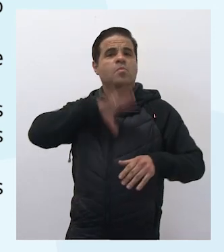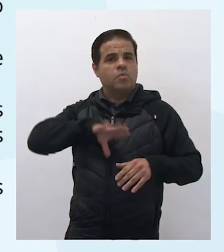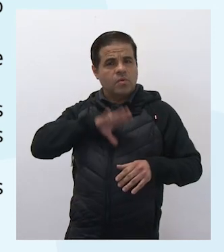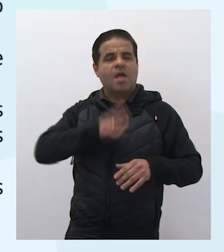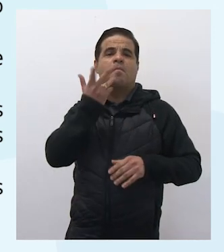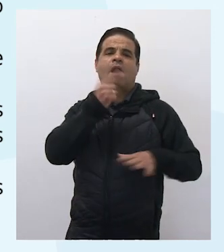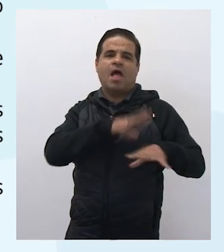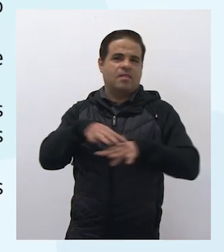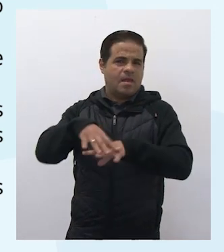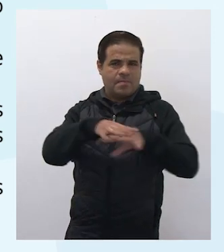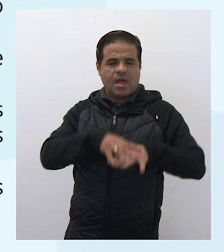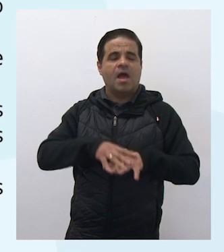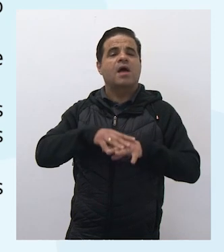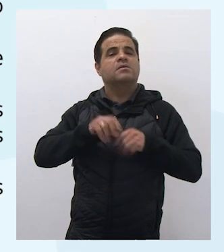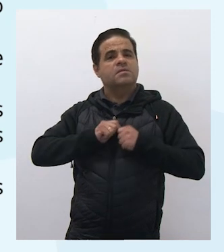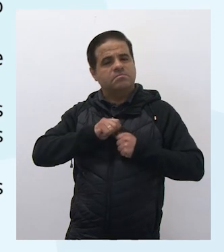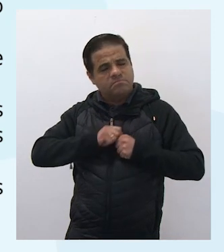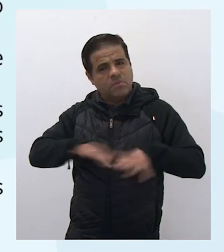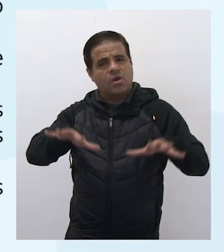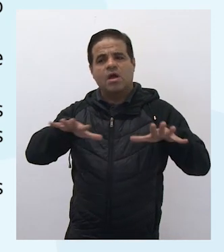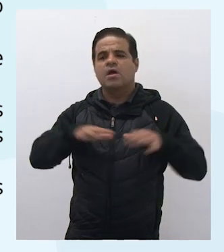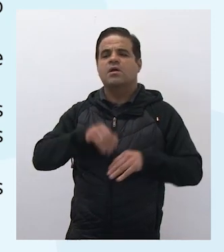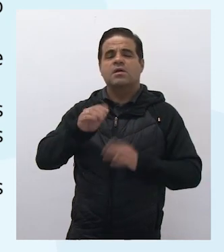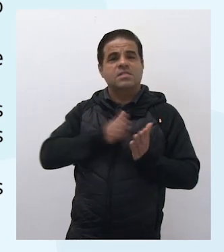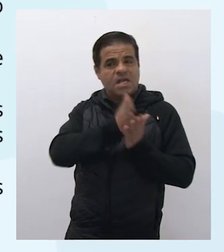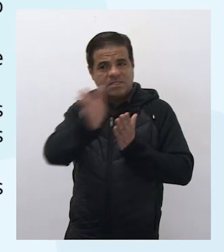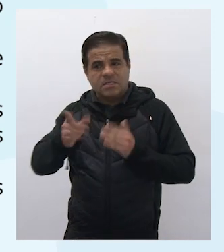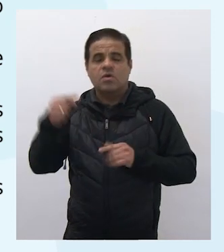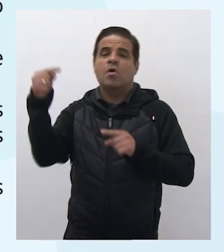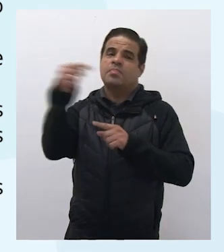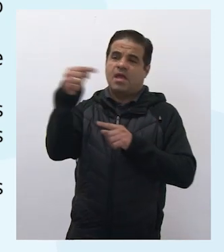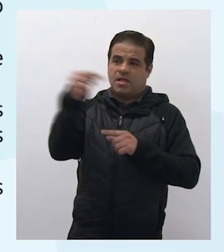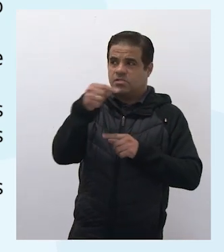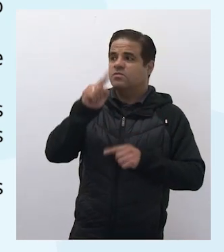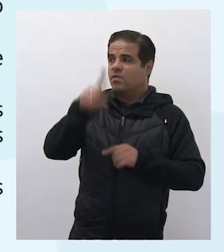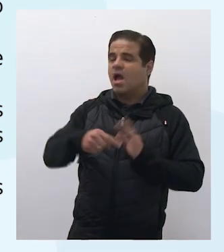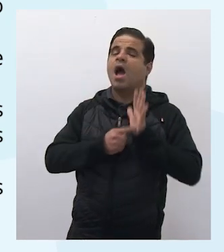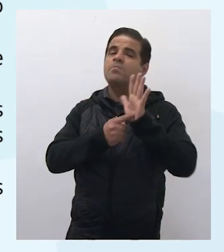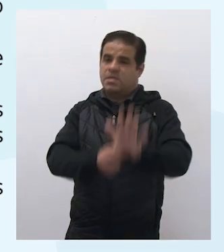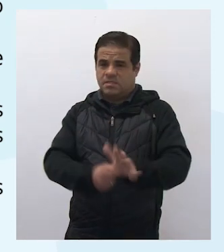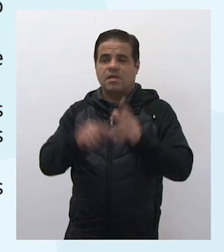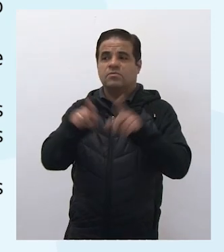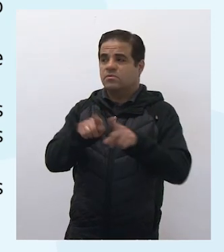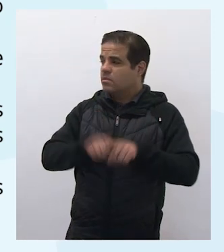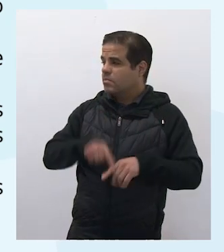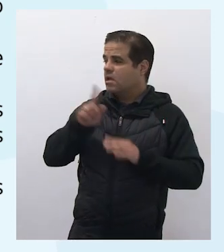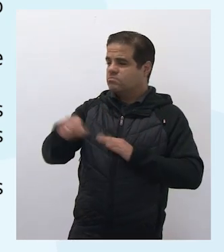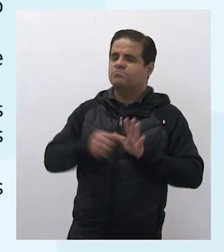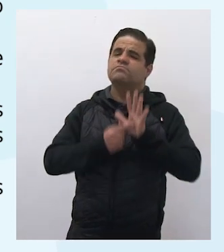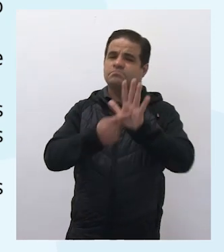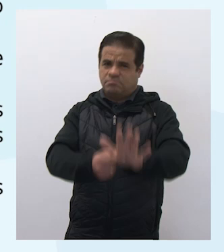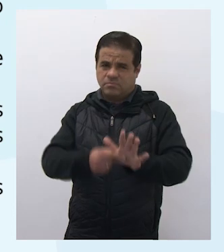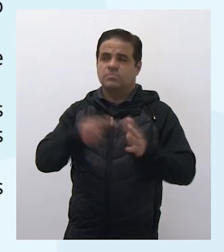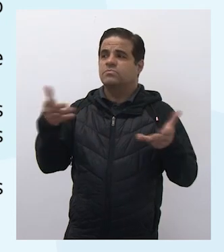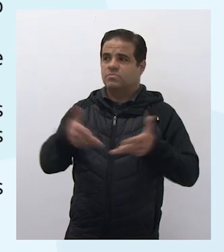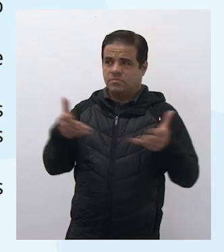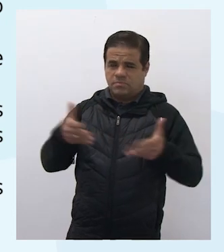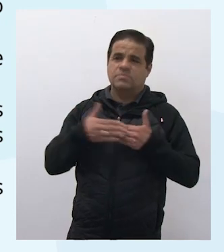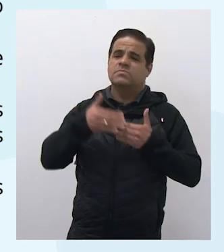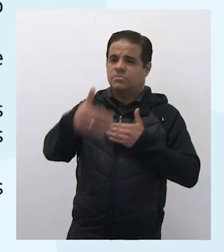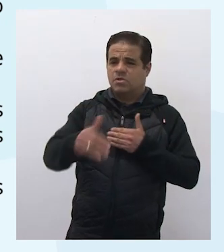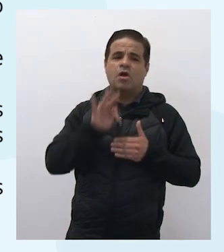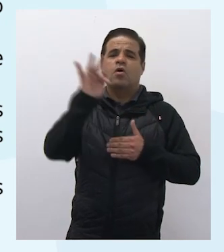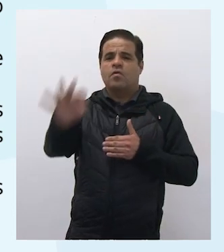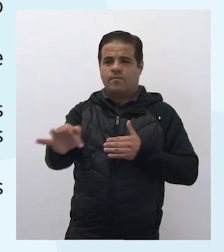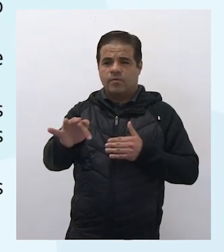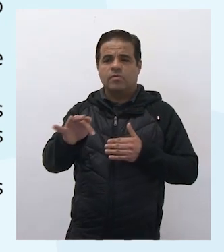matemática, e o fluxo é geral, e esses desvios negativos serão apresentados por esse indicativo aí do presente. E o